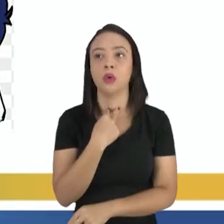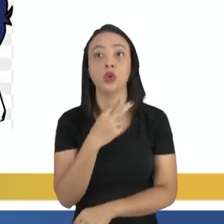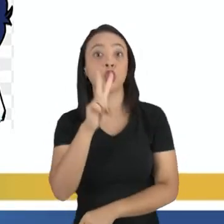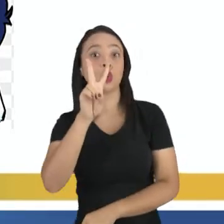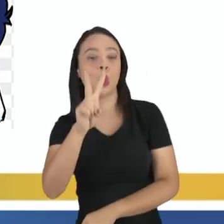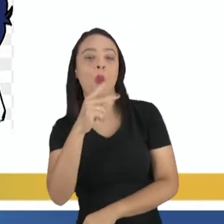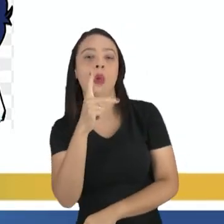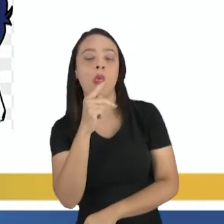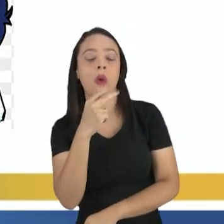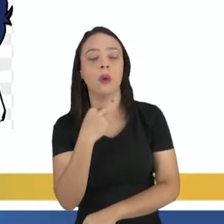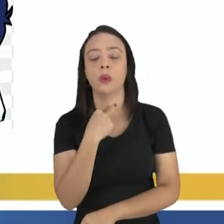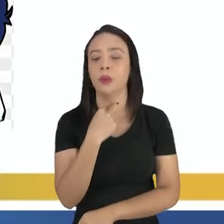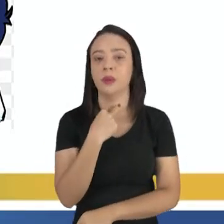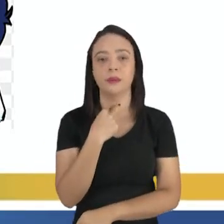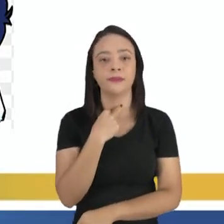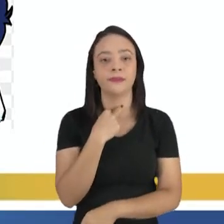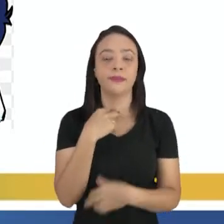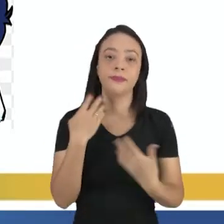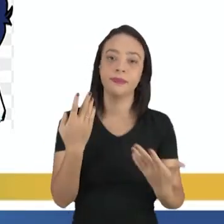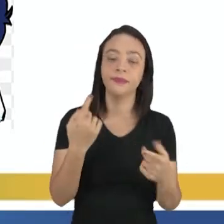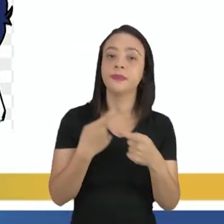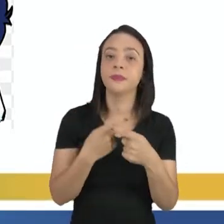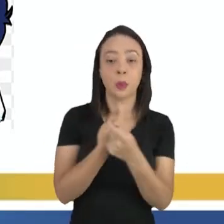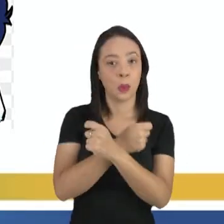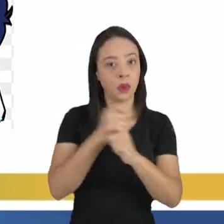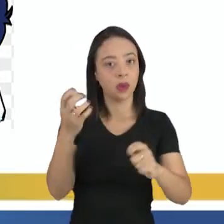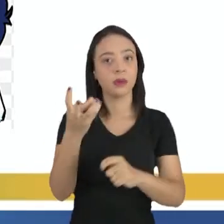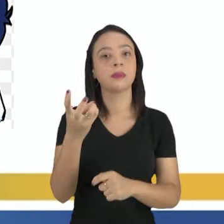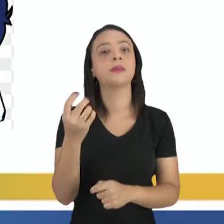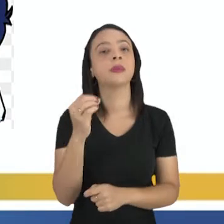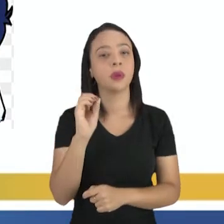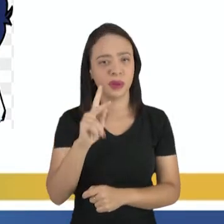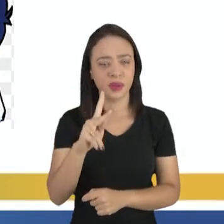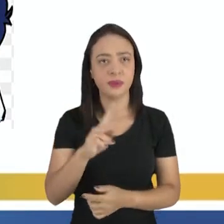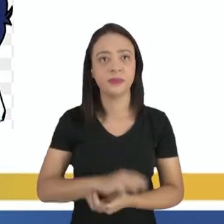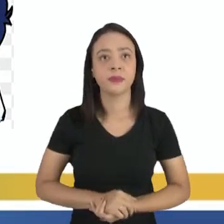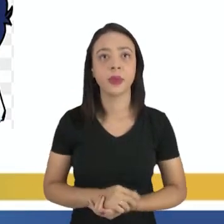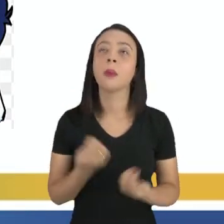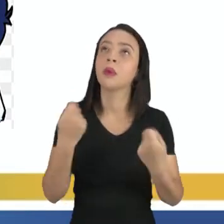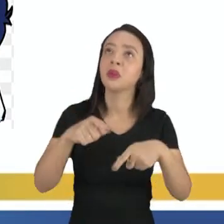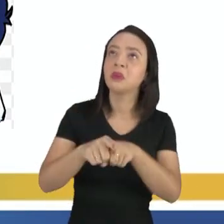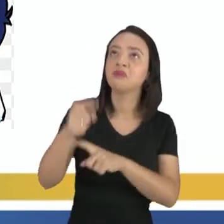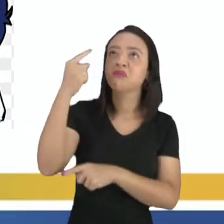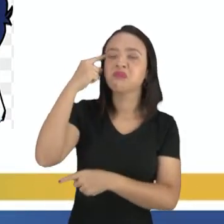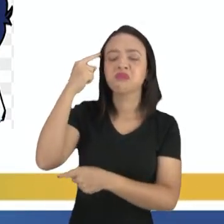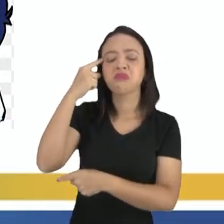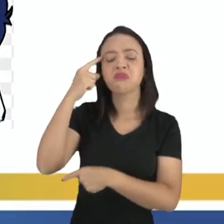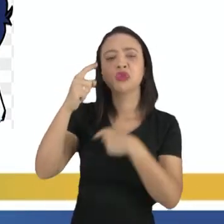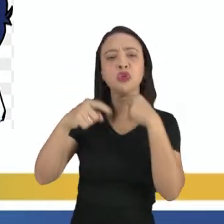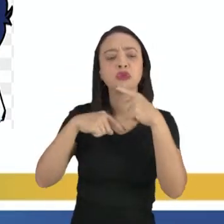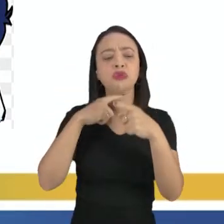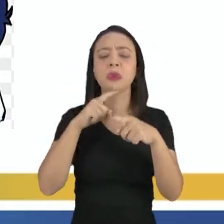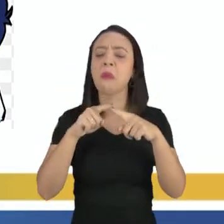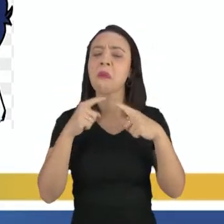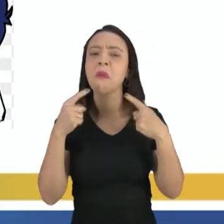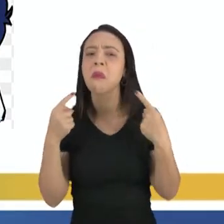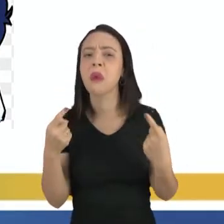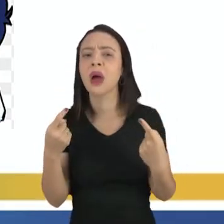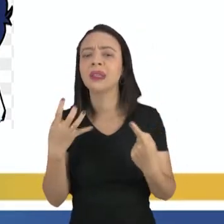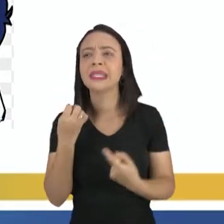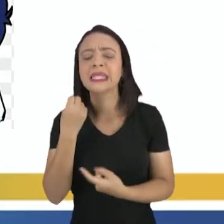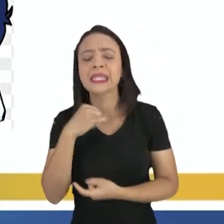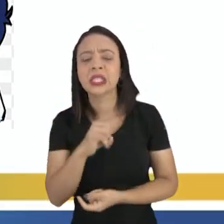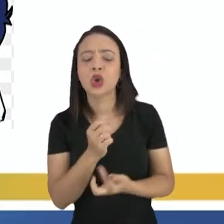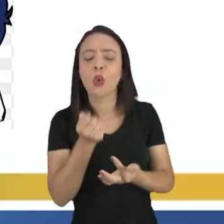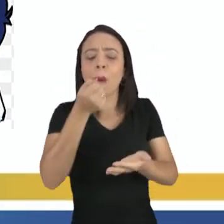exemplo, duas águas. Não, porque é incontável, ok? Aí você pode estar se perguntando assim, sim, professora, mas então quando eu for